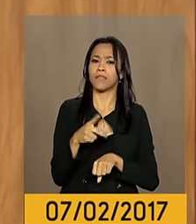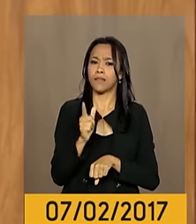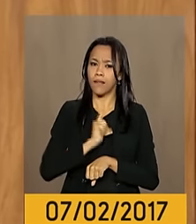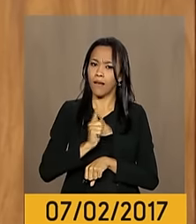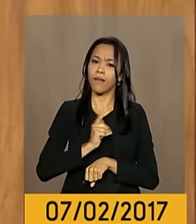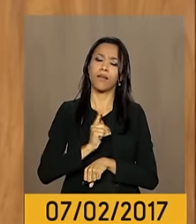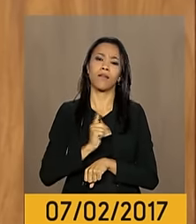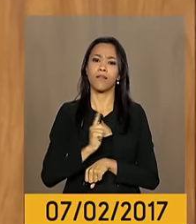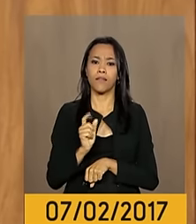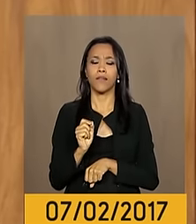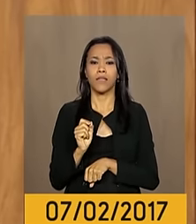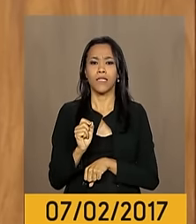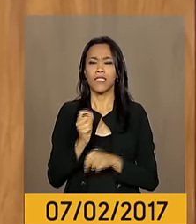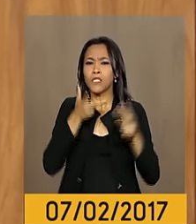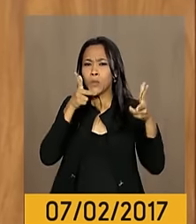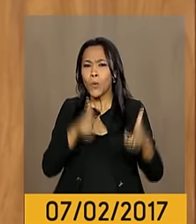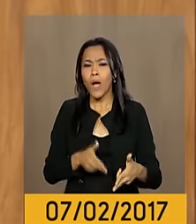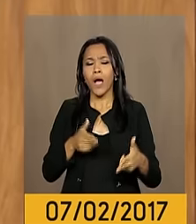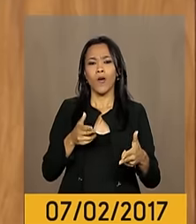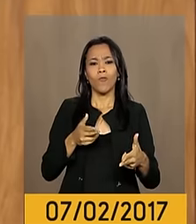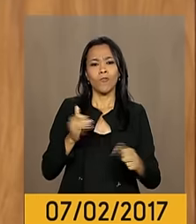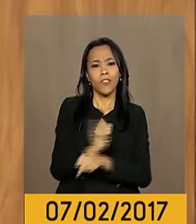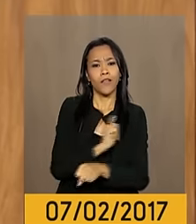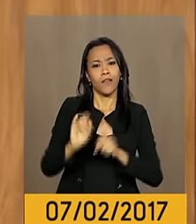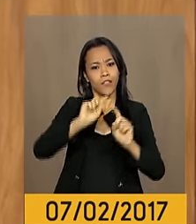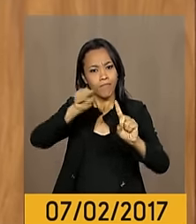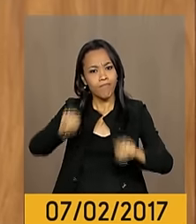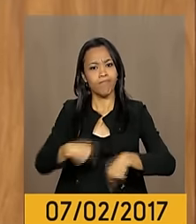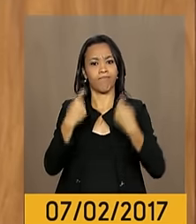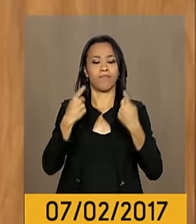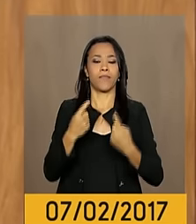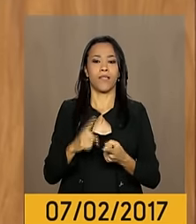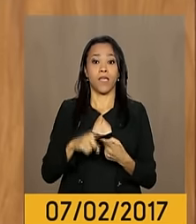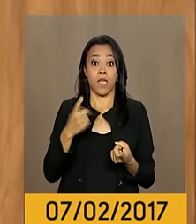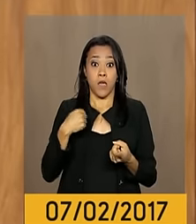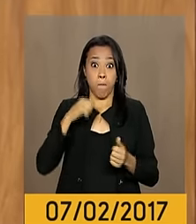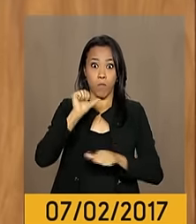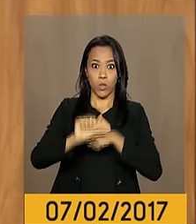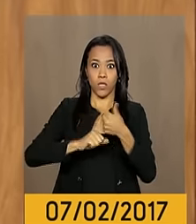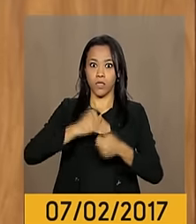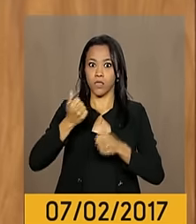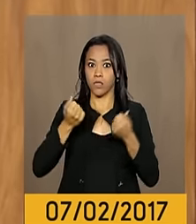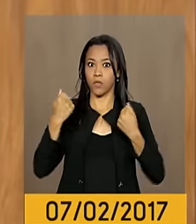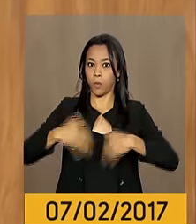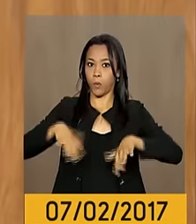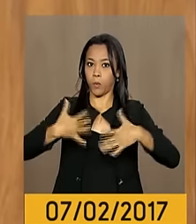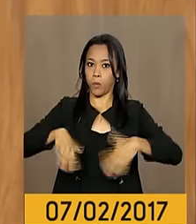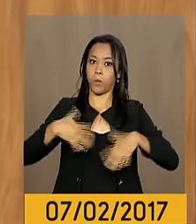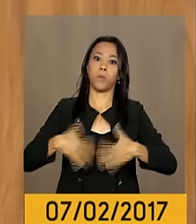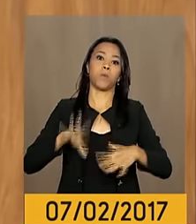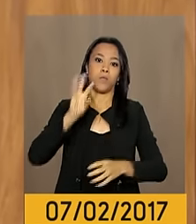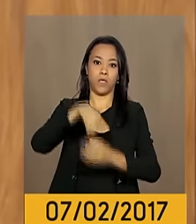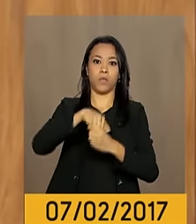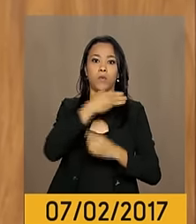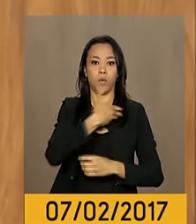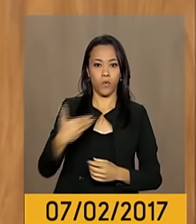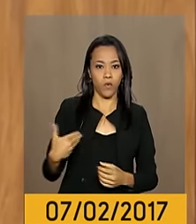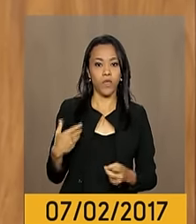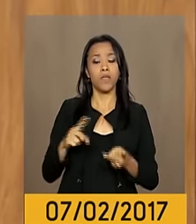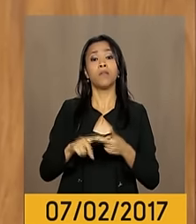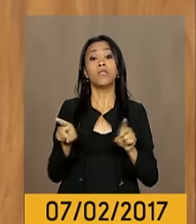de enfrentar esses desafios Reformas ambiciosas e fortalecimento da